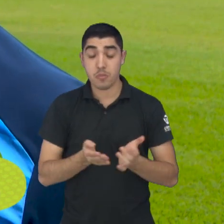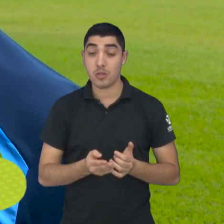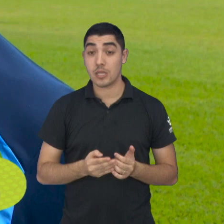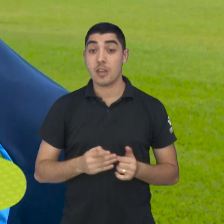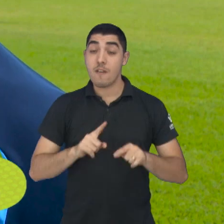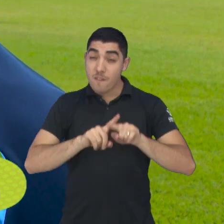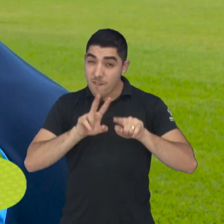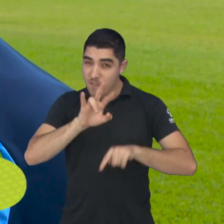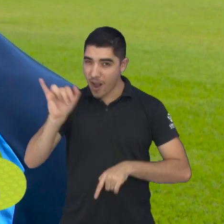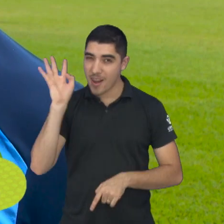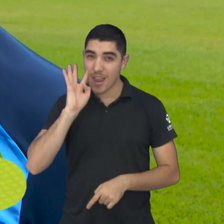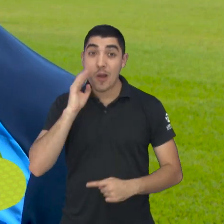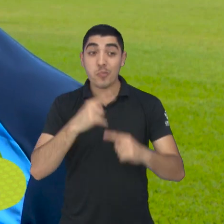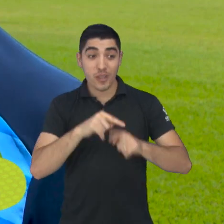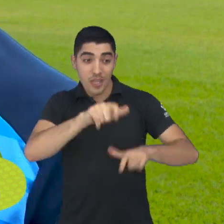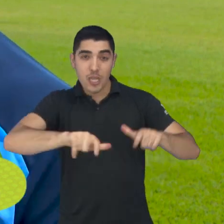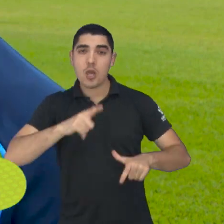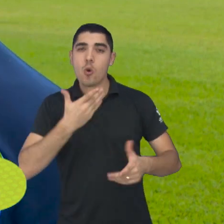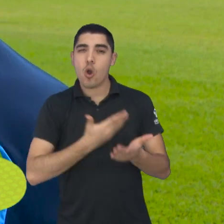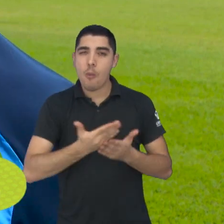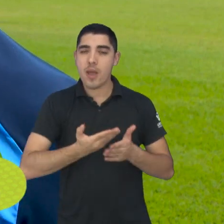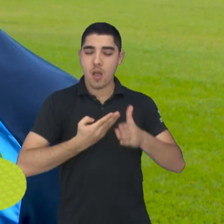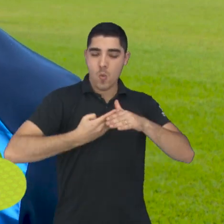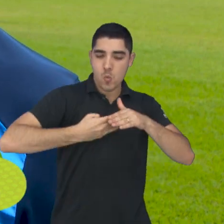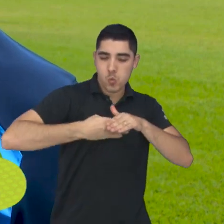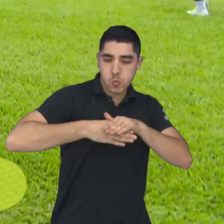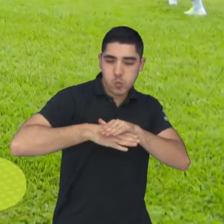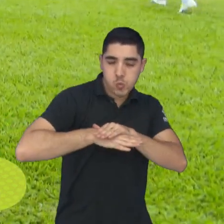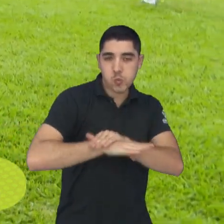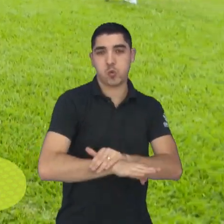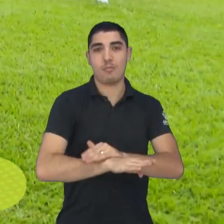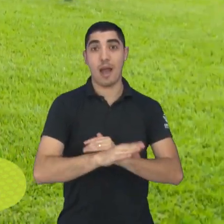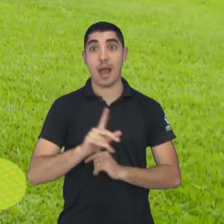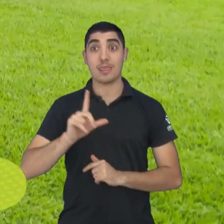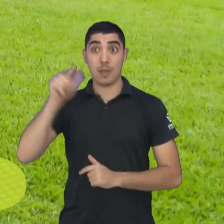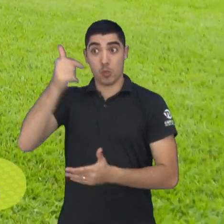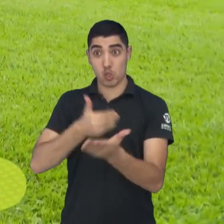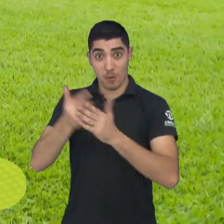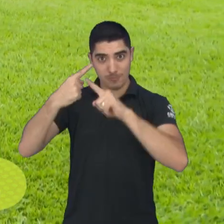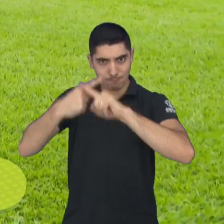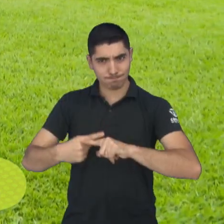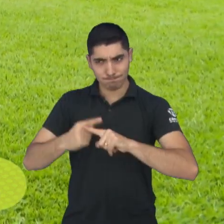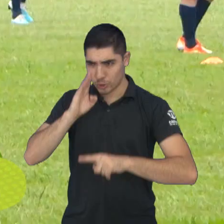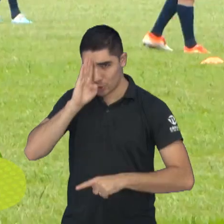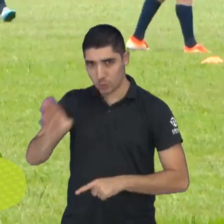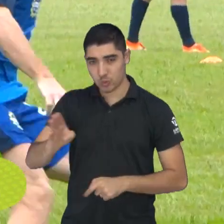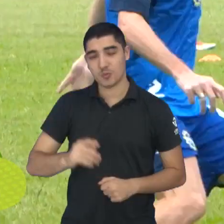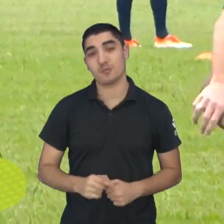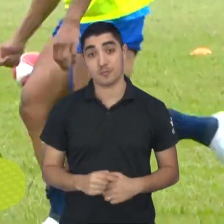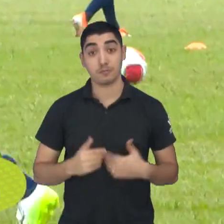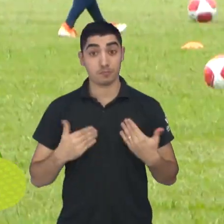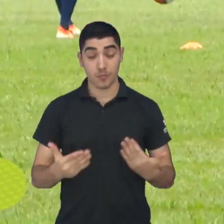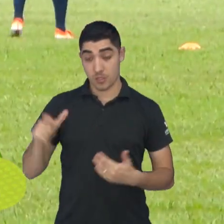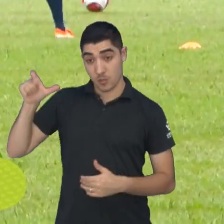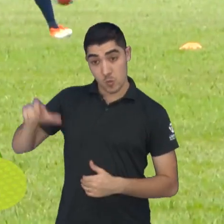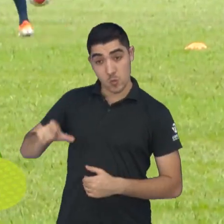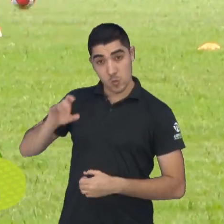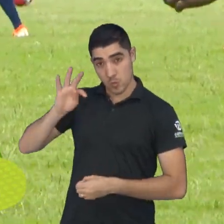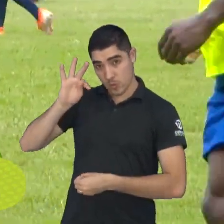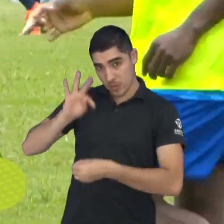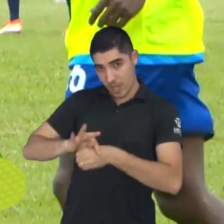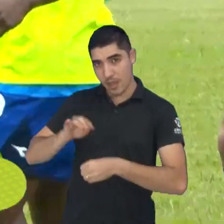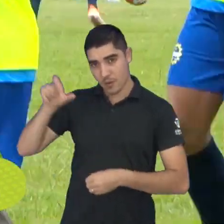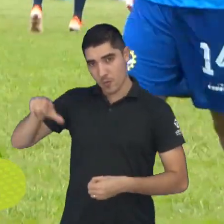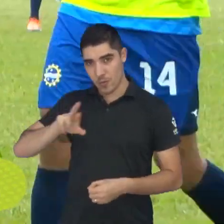legal porque todo mundo vai ter ritmo de jogo, né? Antes de começar a competição. E é com esses testes, aliás, que o técnico Ricardo